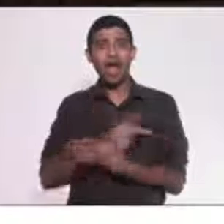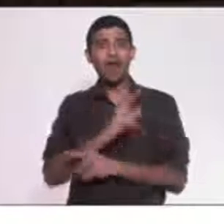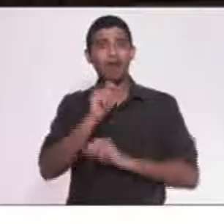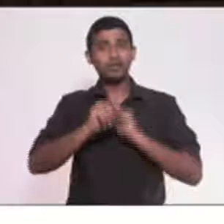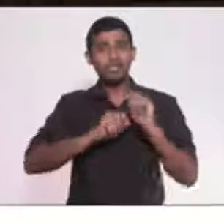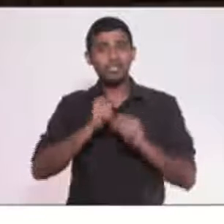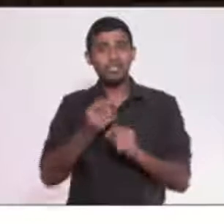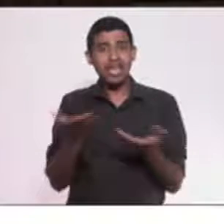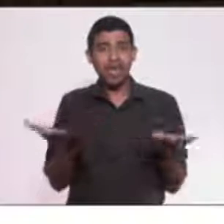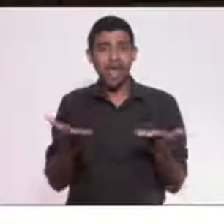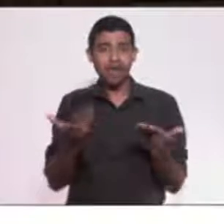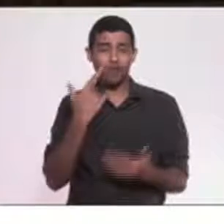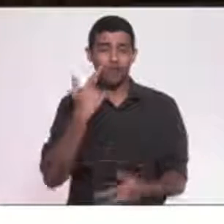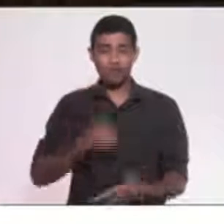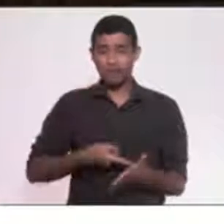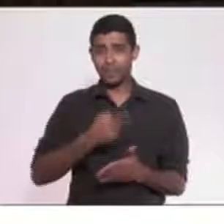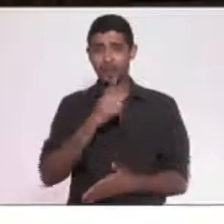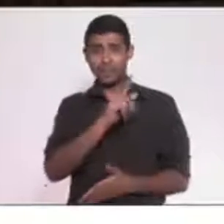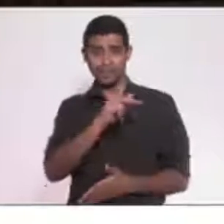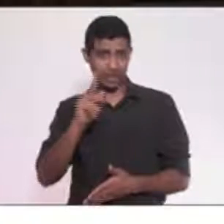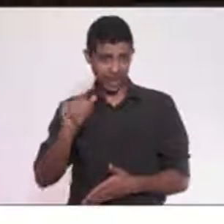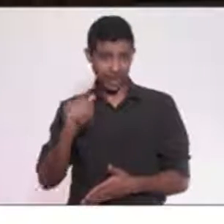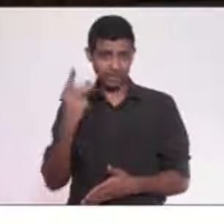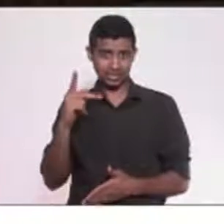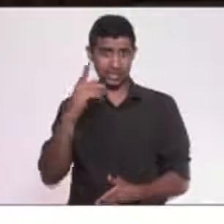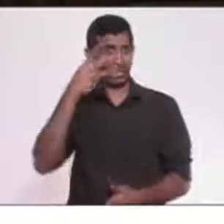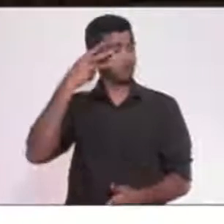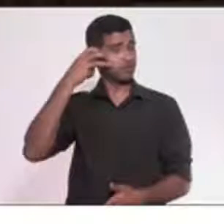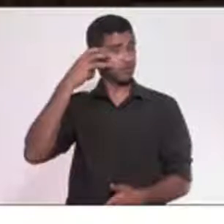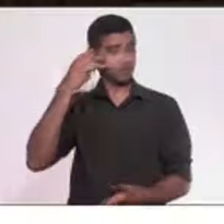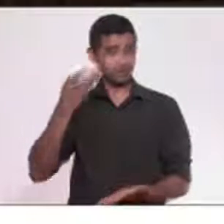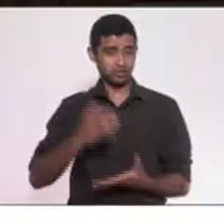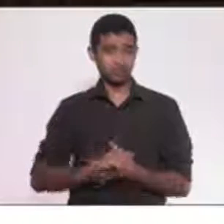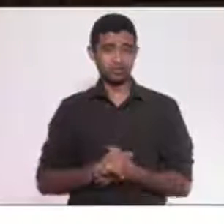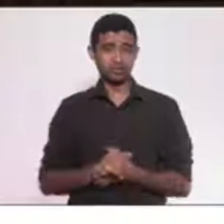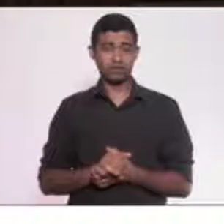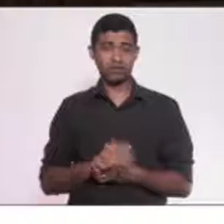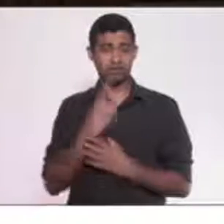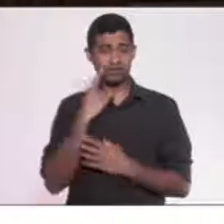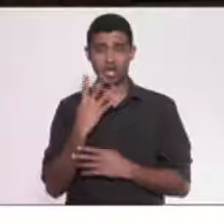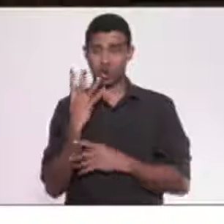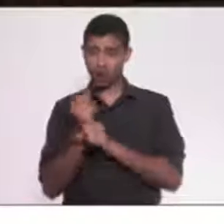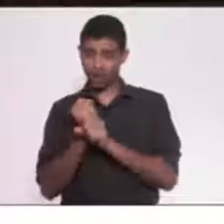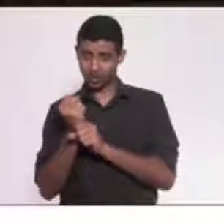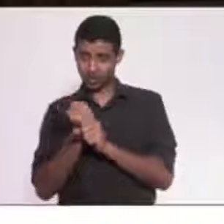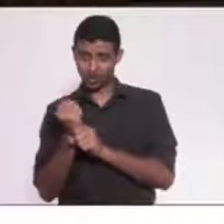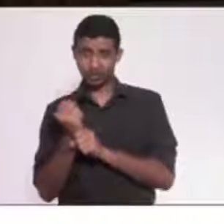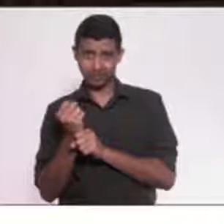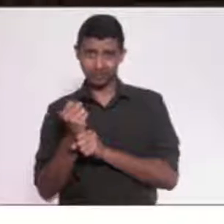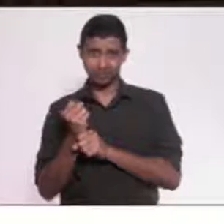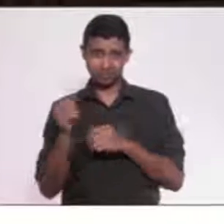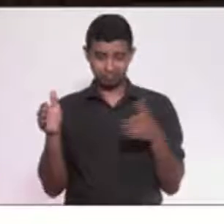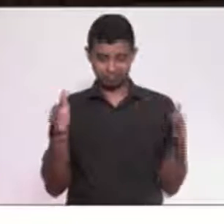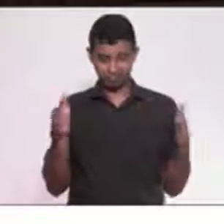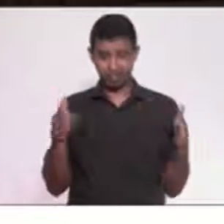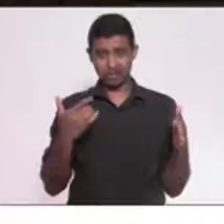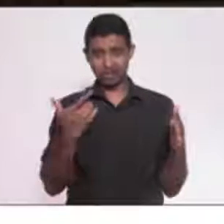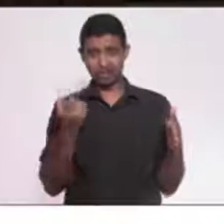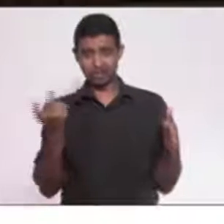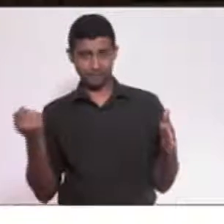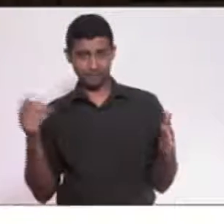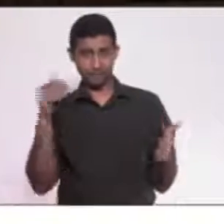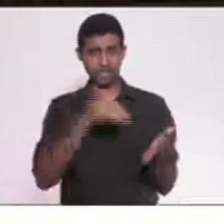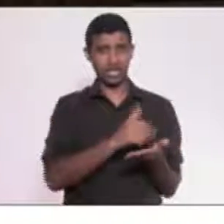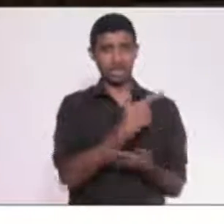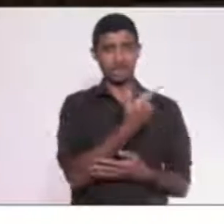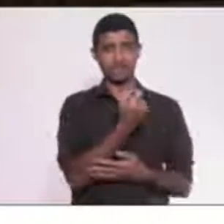vez do primeiro PPA de Witzel, do quadriênio 2023, e de novo estamos olhando para o PPA como